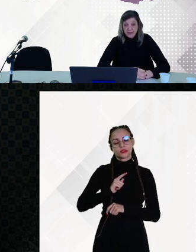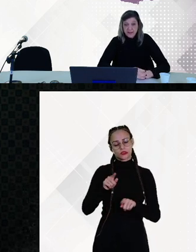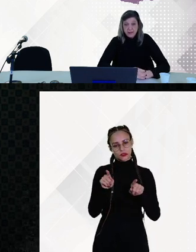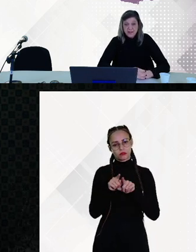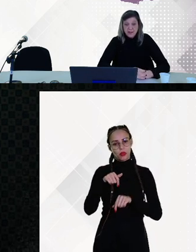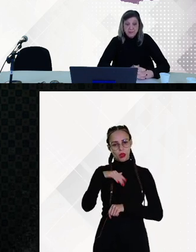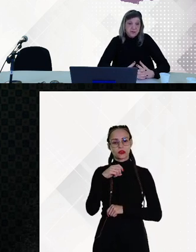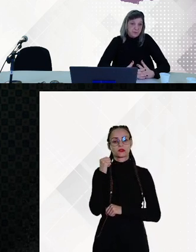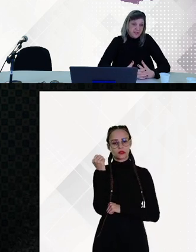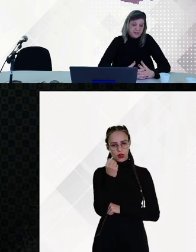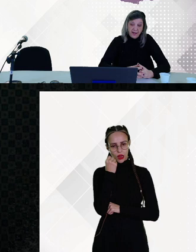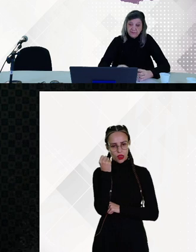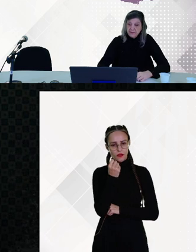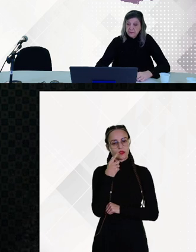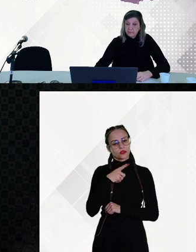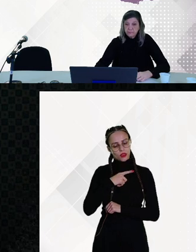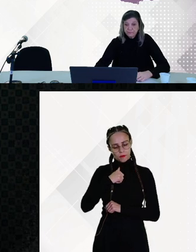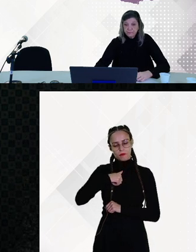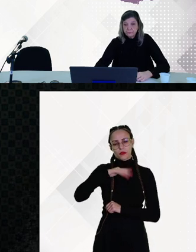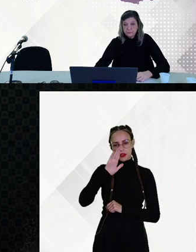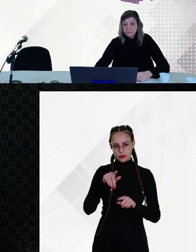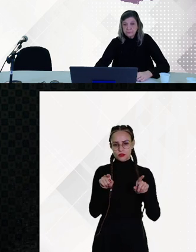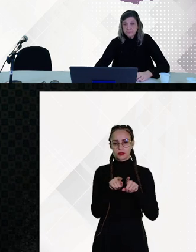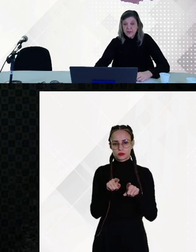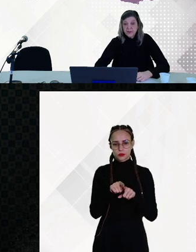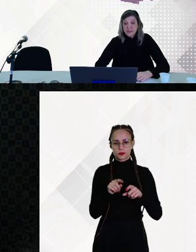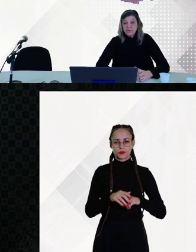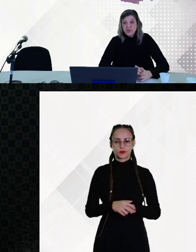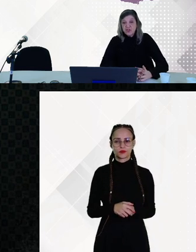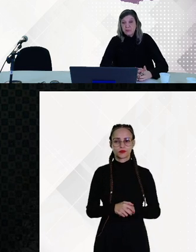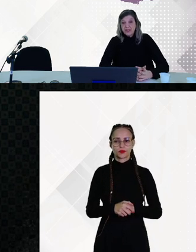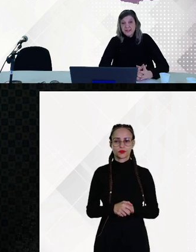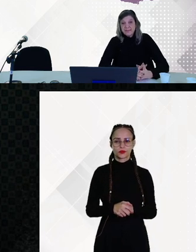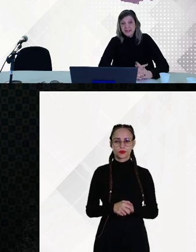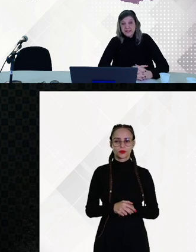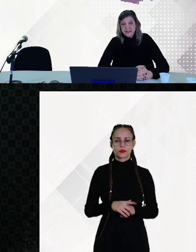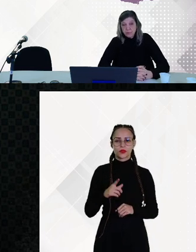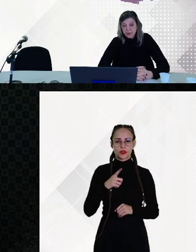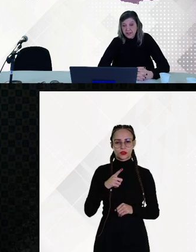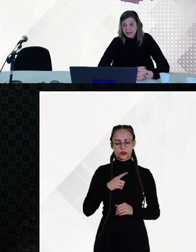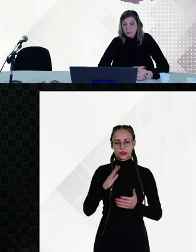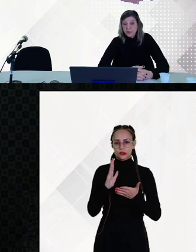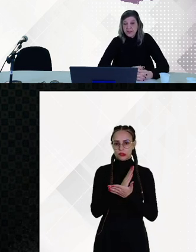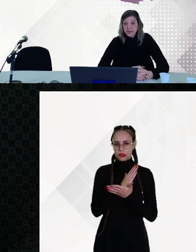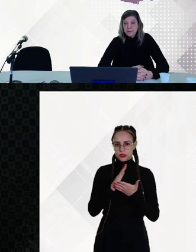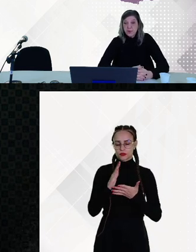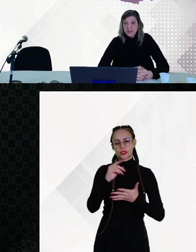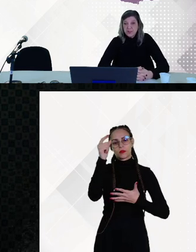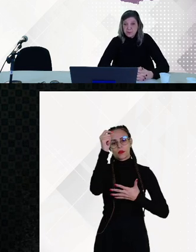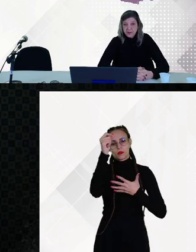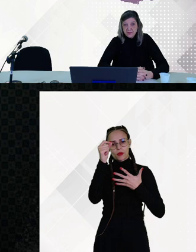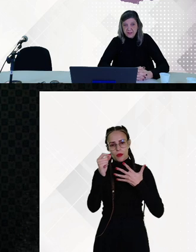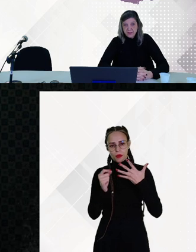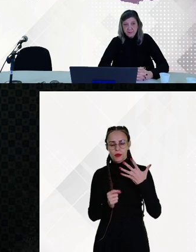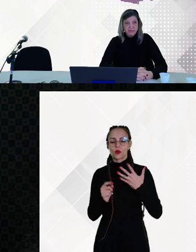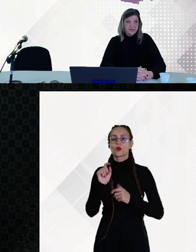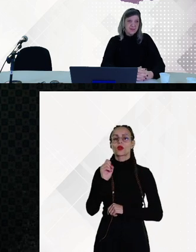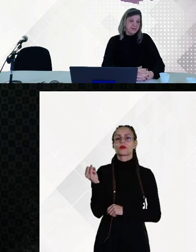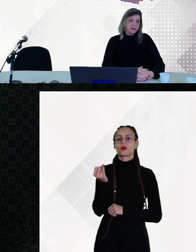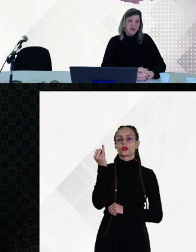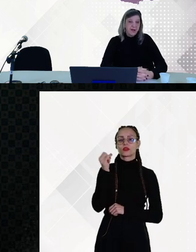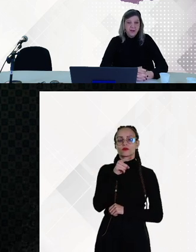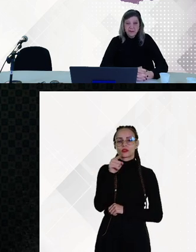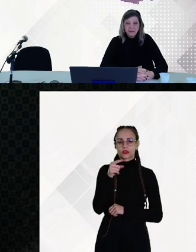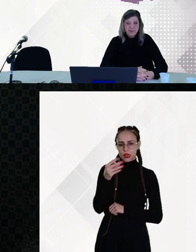então, tendem a causar quadros mais graves. Então, a gente tem uma classificação, que o que é importante para nós aqui não é